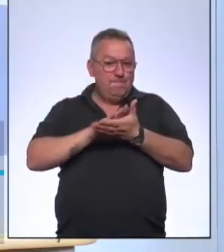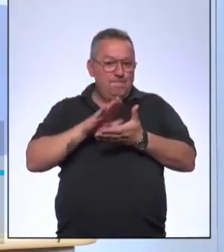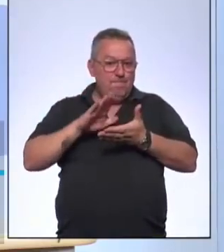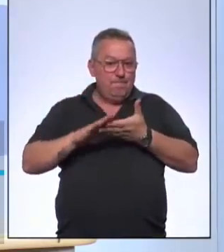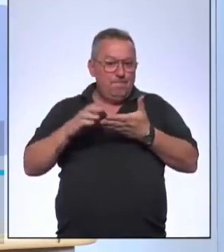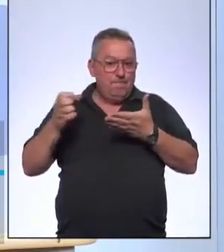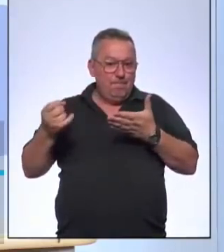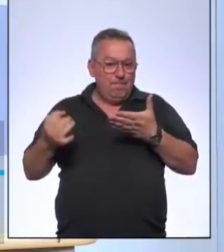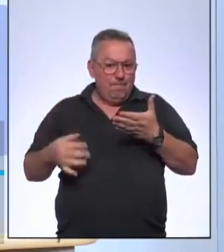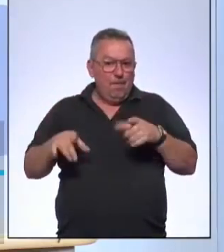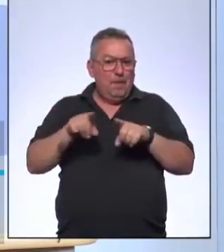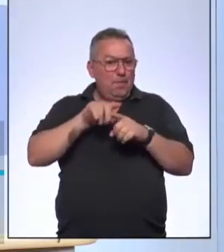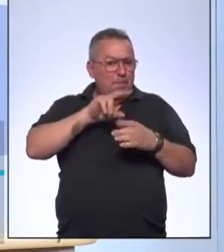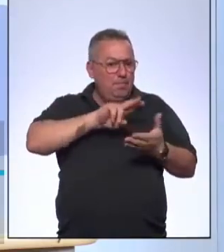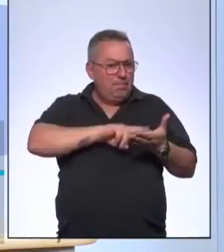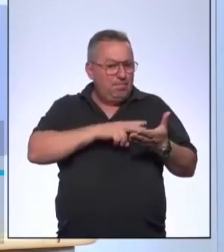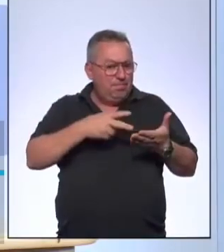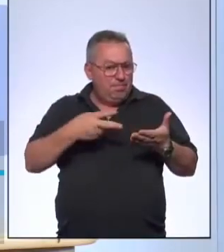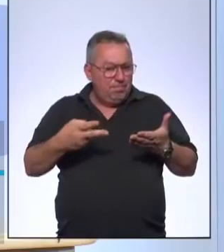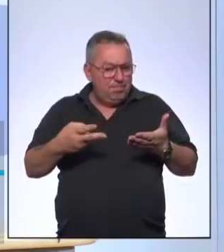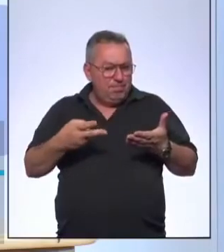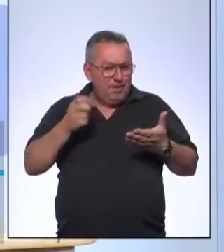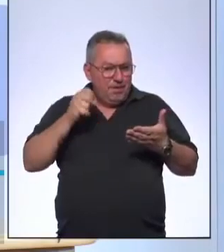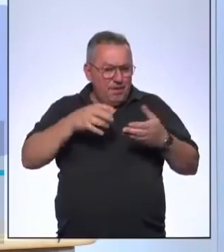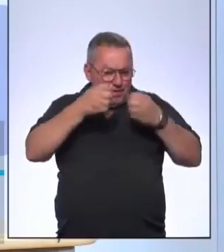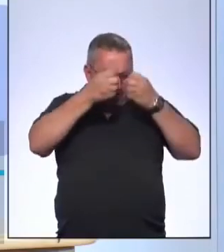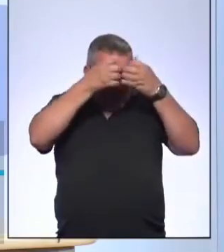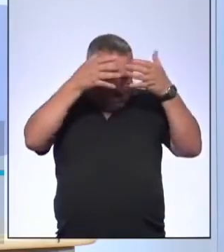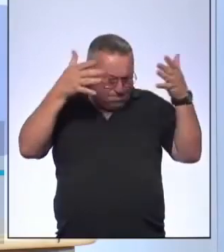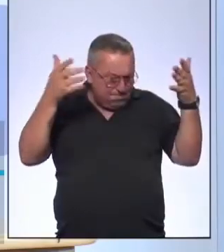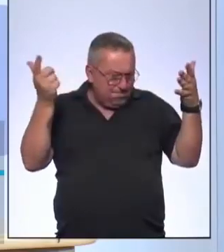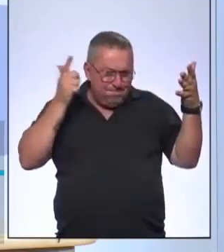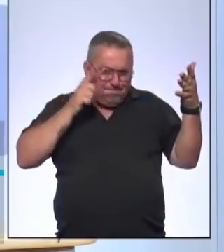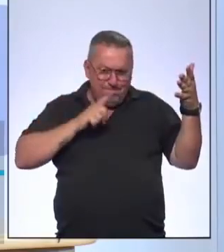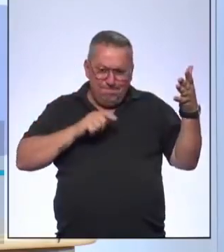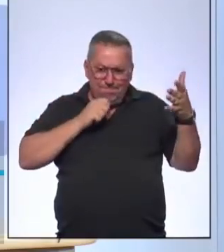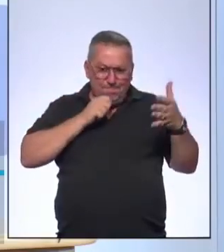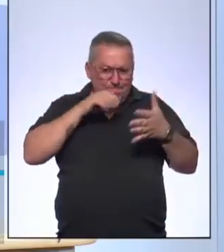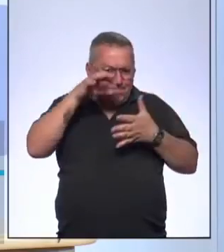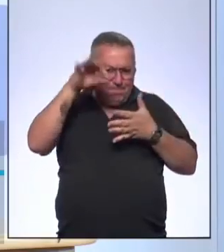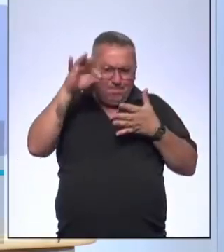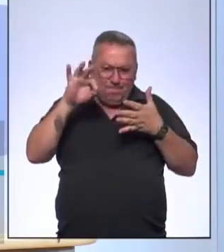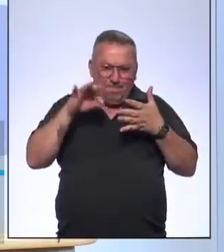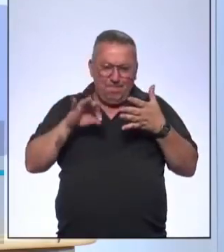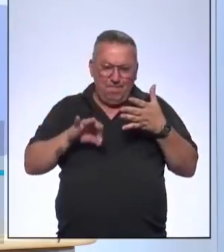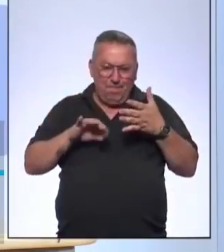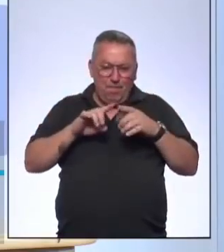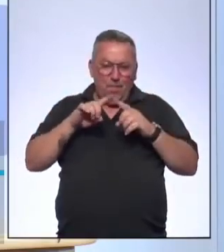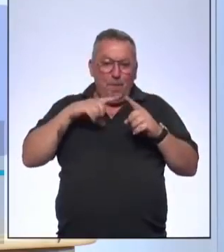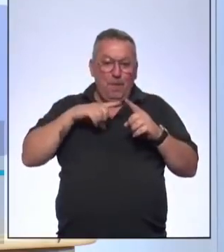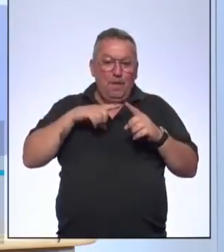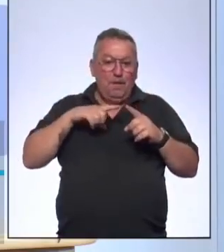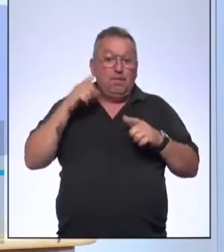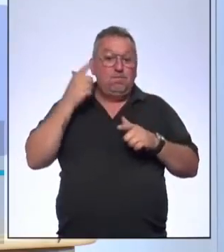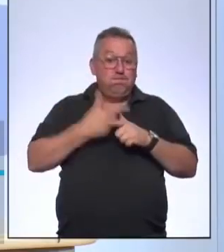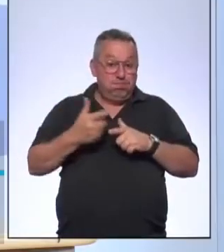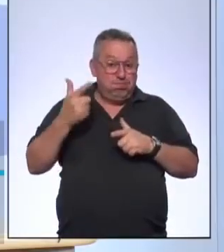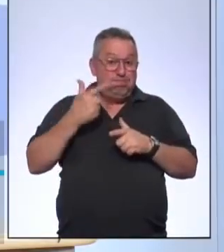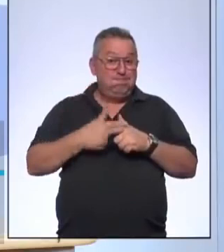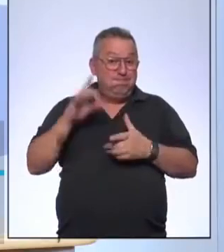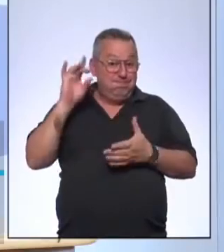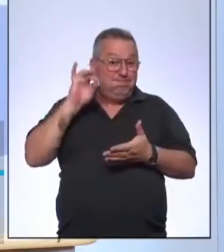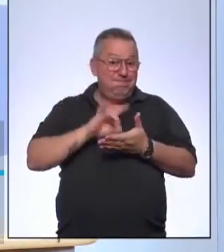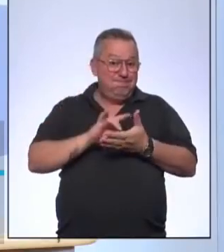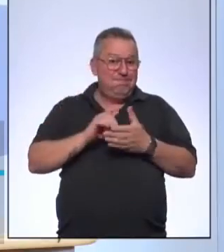na questão da interpretação, se a gente não tiver claro essas particularidades, a probabilidade de termos um problema de